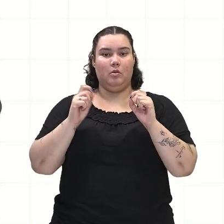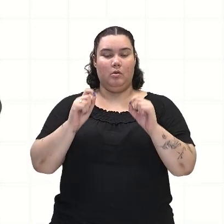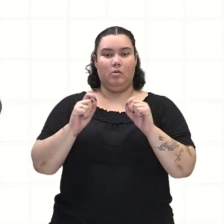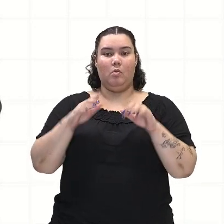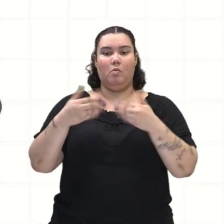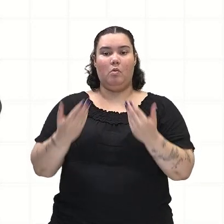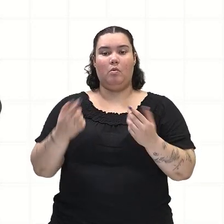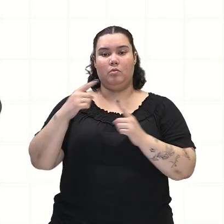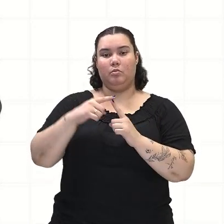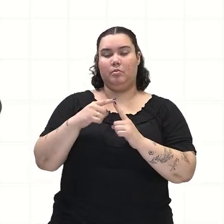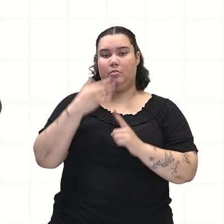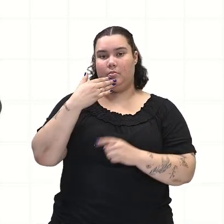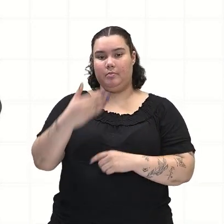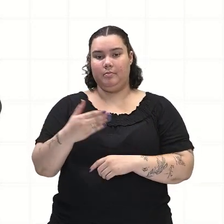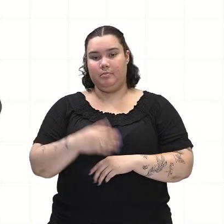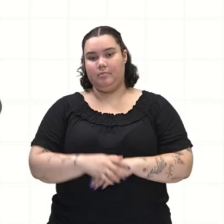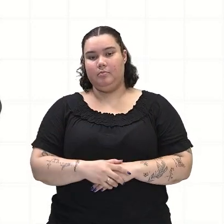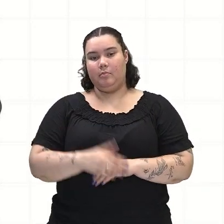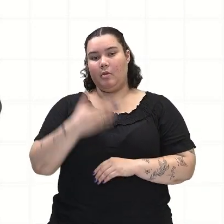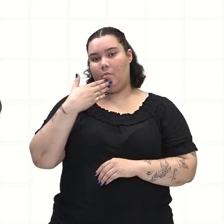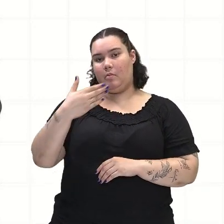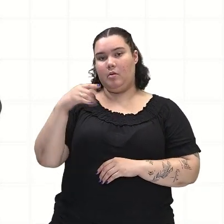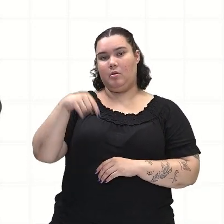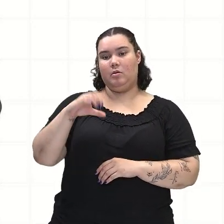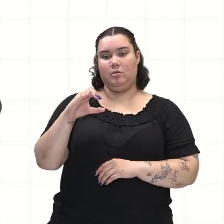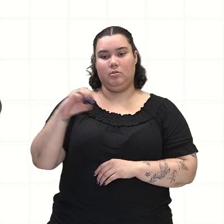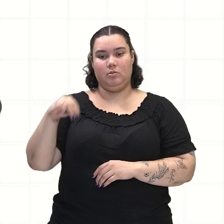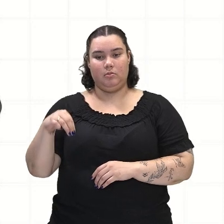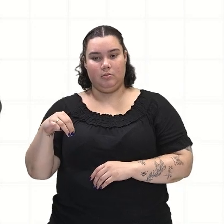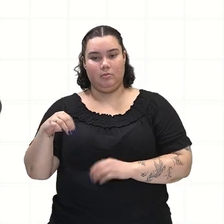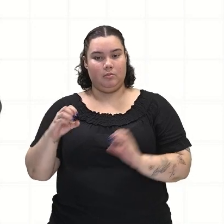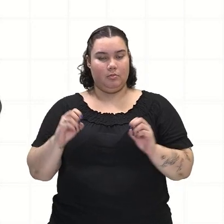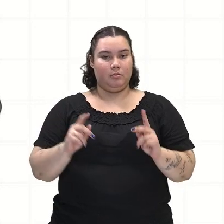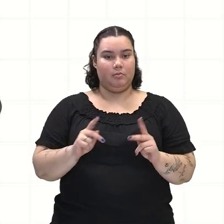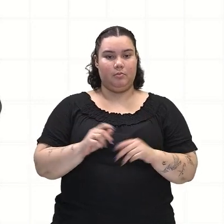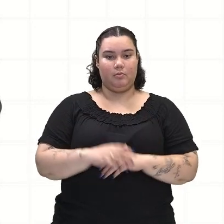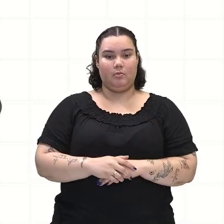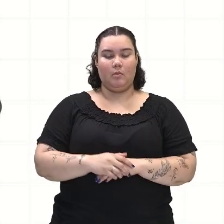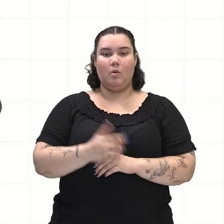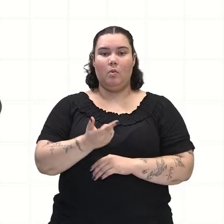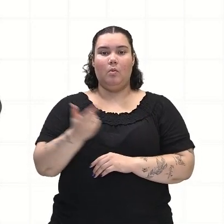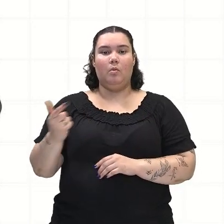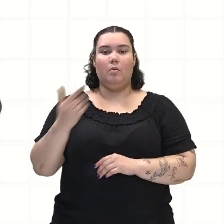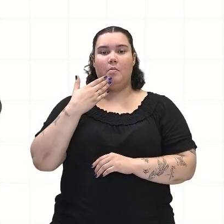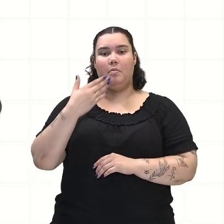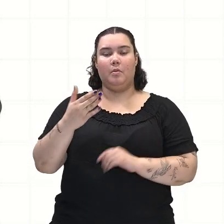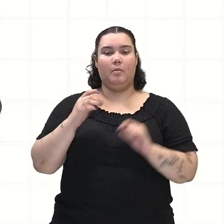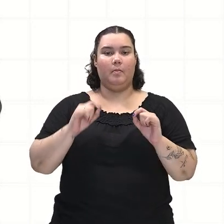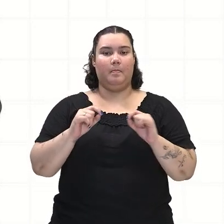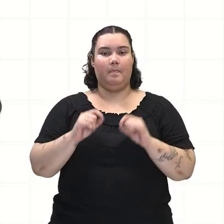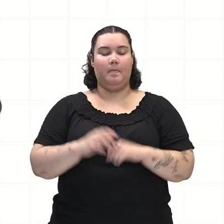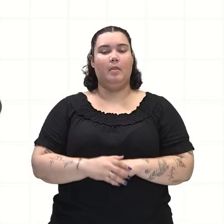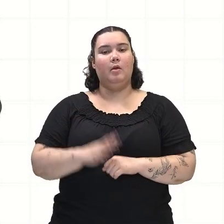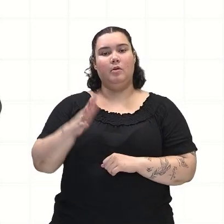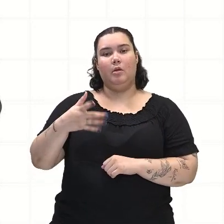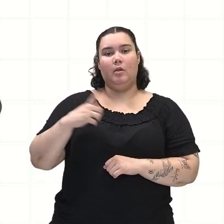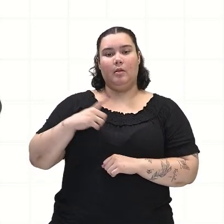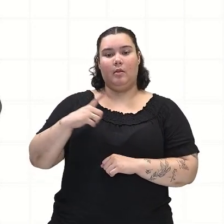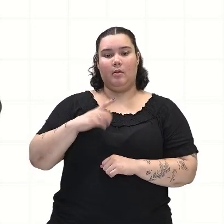que ele pede. Ele pede em centímetros. Muito bem. E a unidade da questão já está